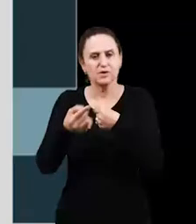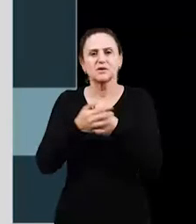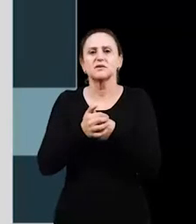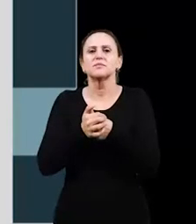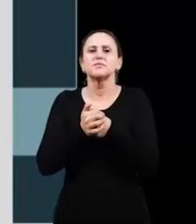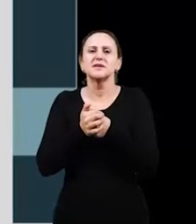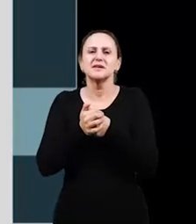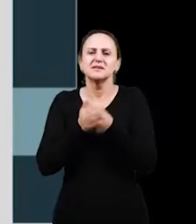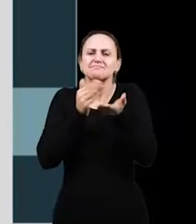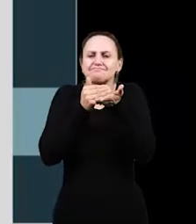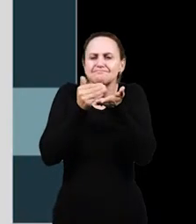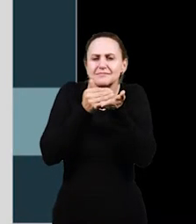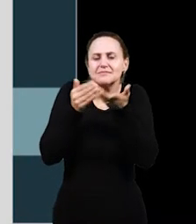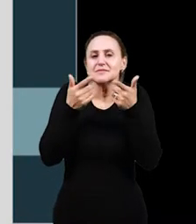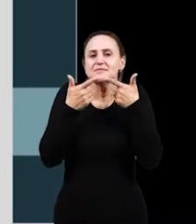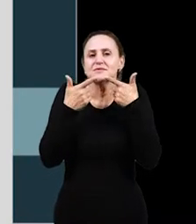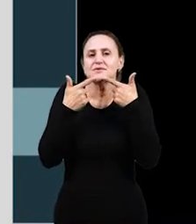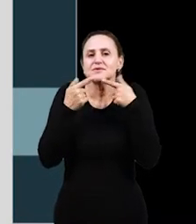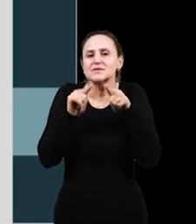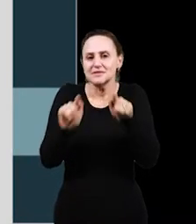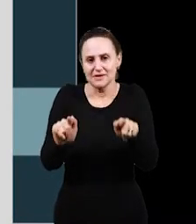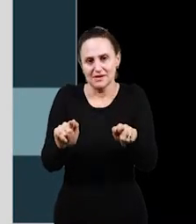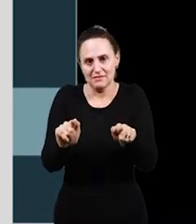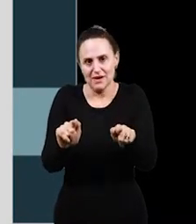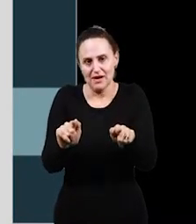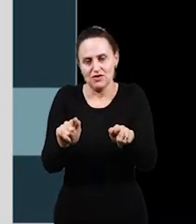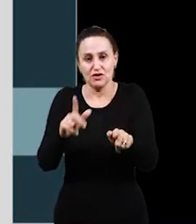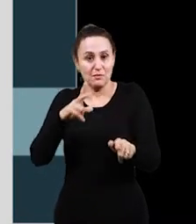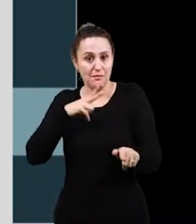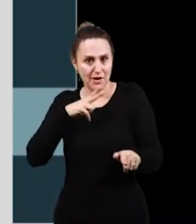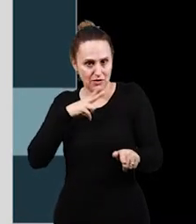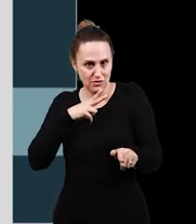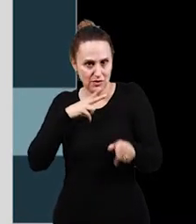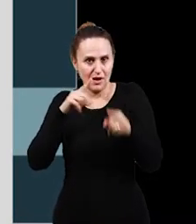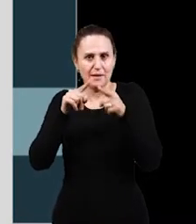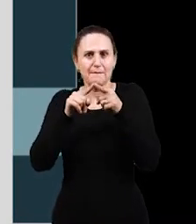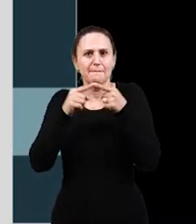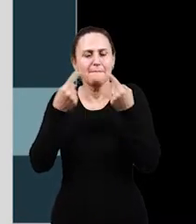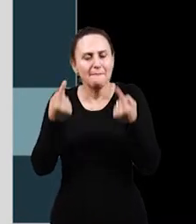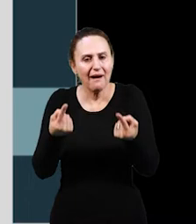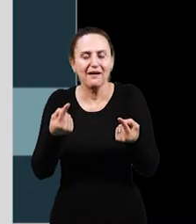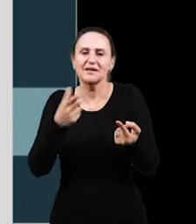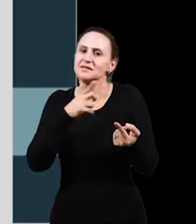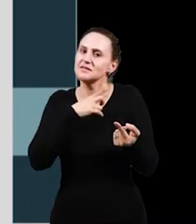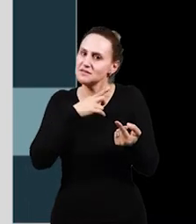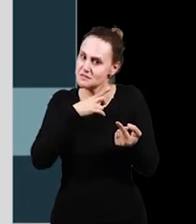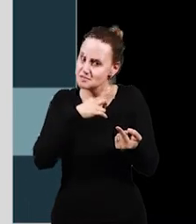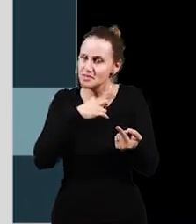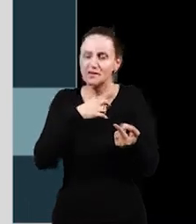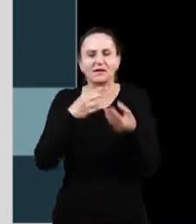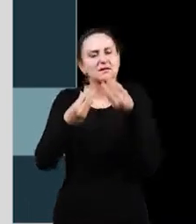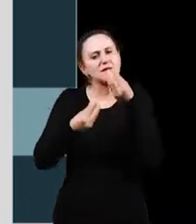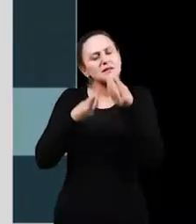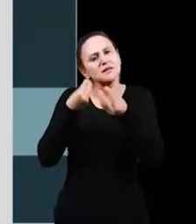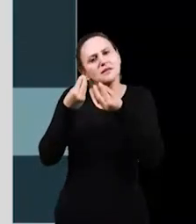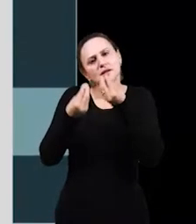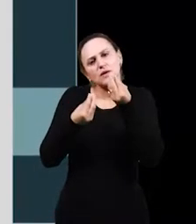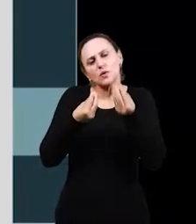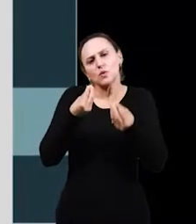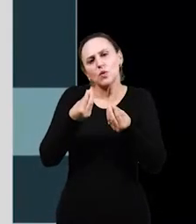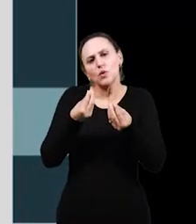e não se pretende não se aprende uma língua particular mas se serviam para descrever toda e qualquer língua o